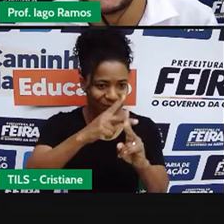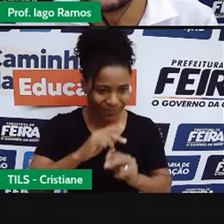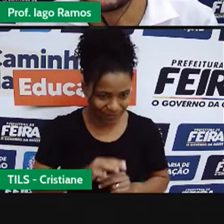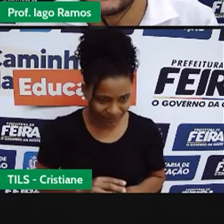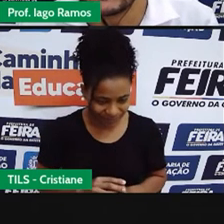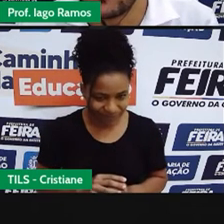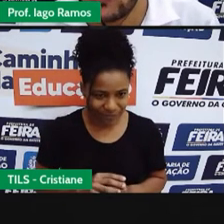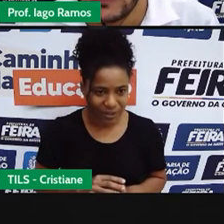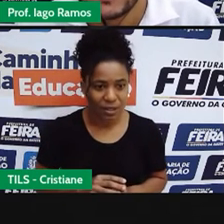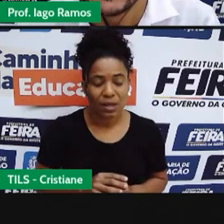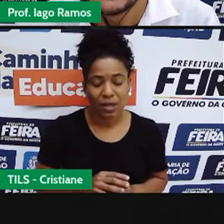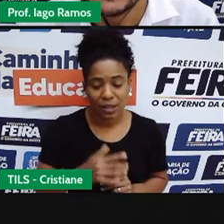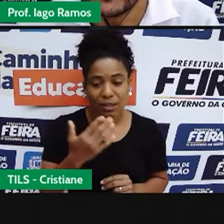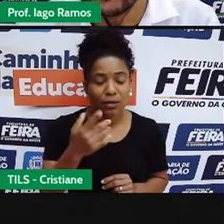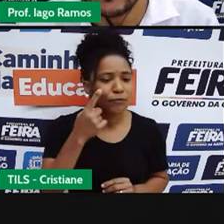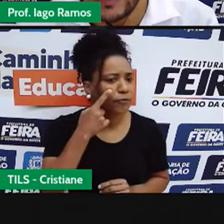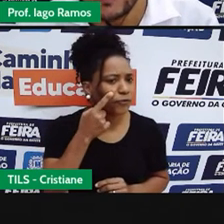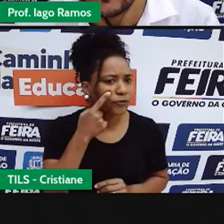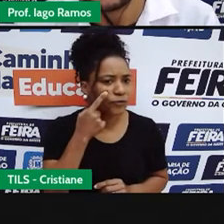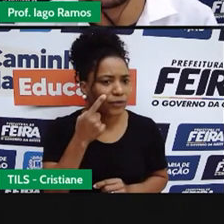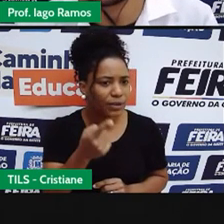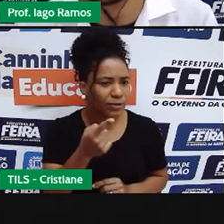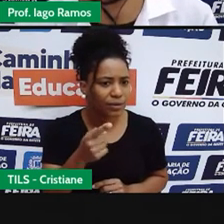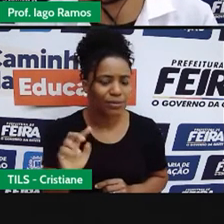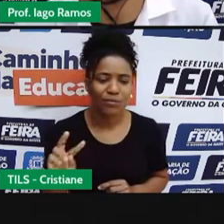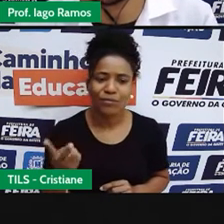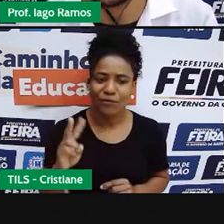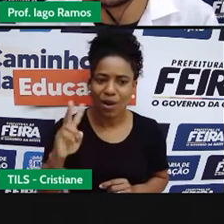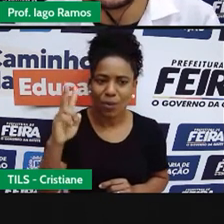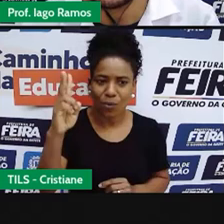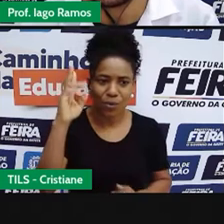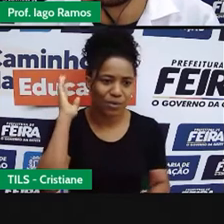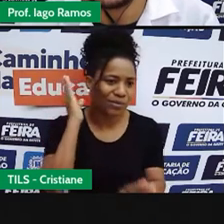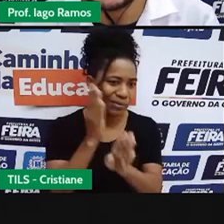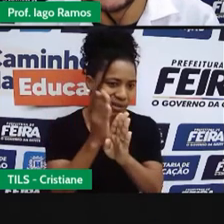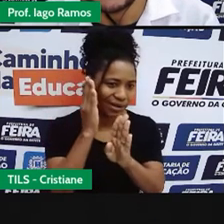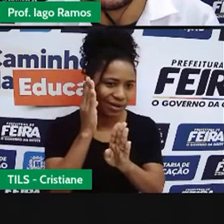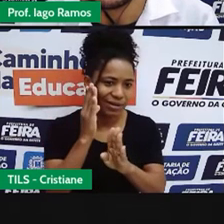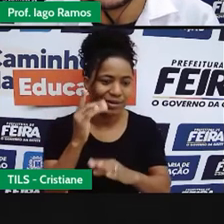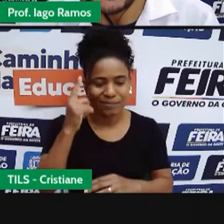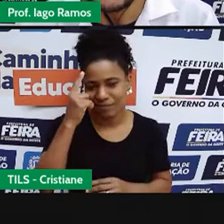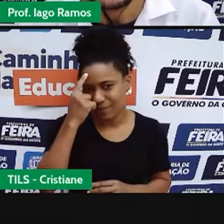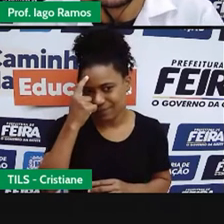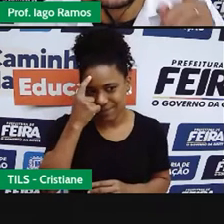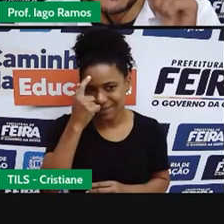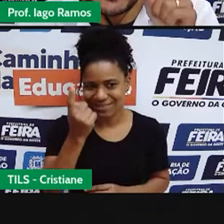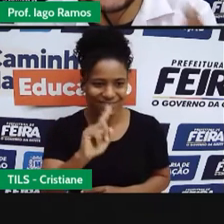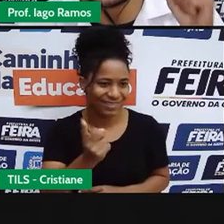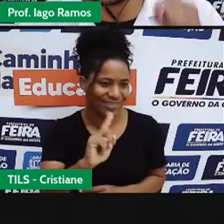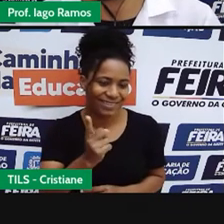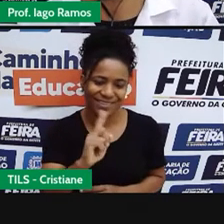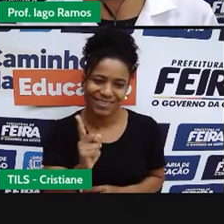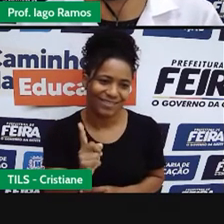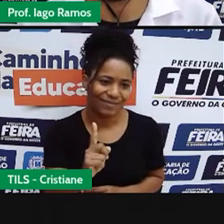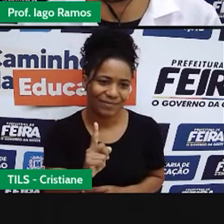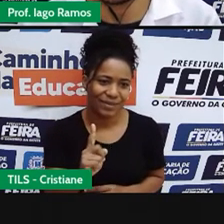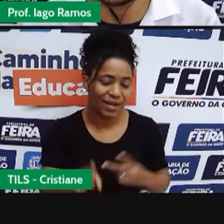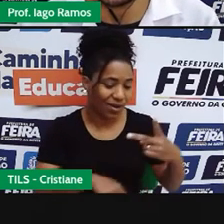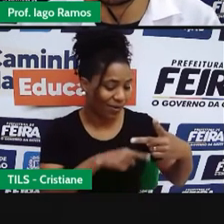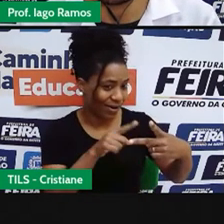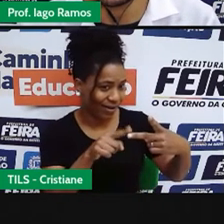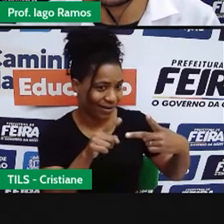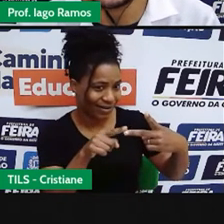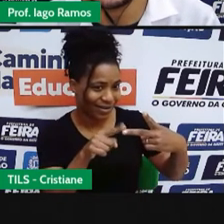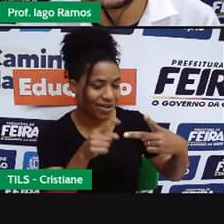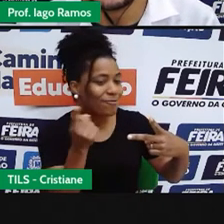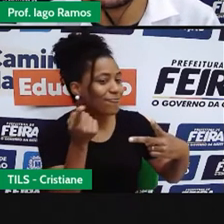percebe que o valor não é o valor que a gente costuma pensar, tá? Que é esse segundo caso que